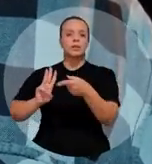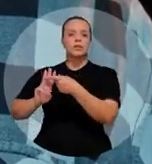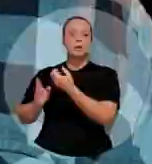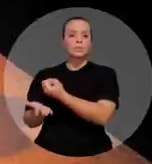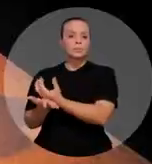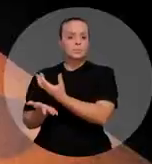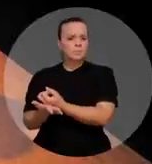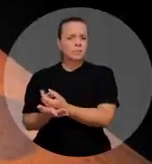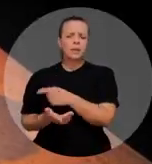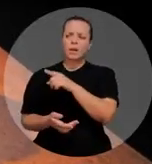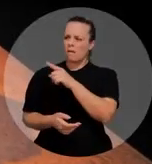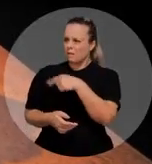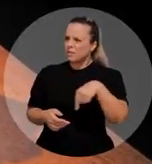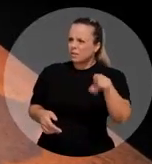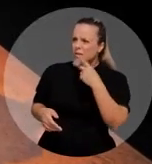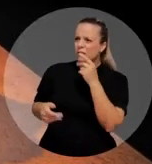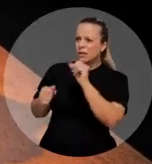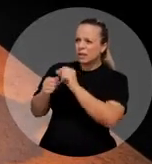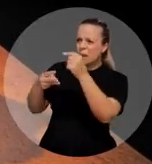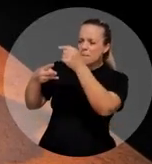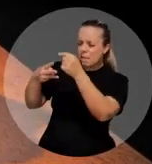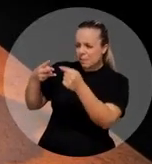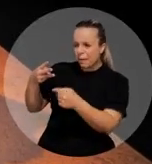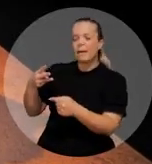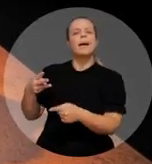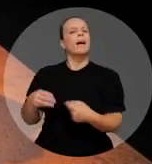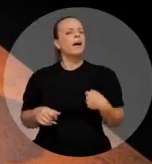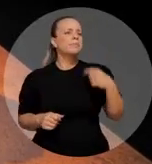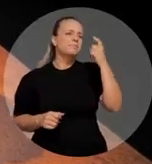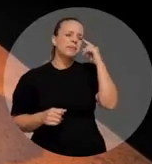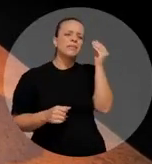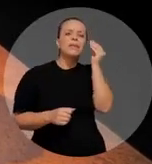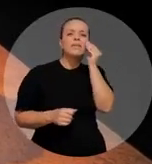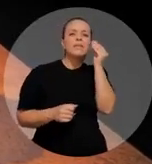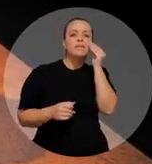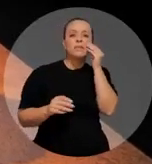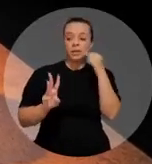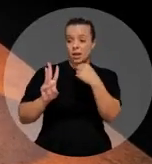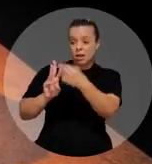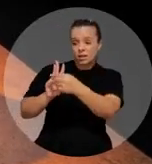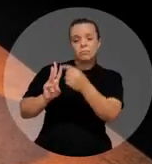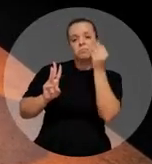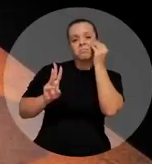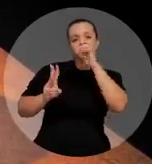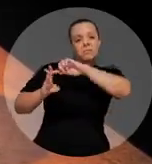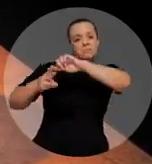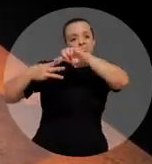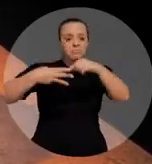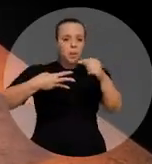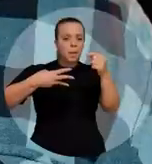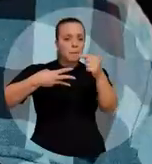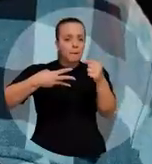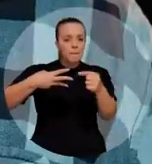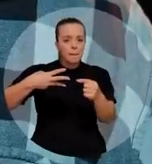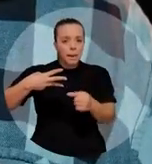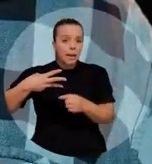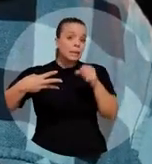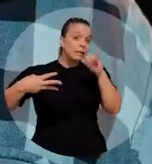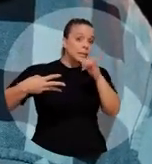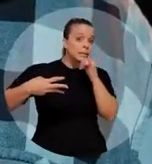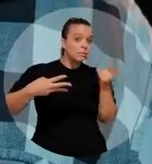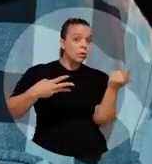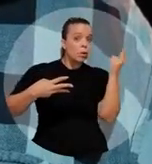ficção. Você eu sempre... foi lá e falou um para cada uma. Exatamente, eu falei, eu vou tentar os 3, assim, para ver como, se